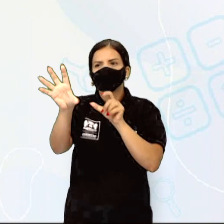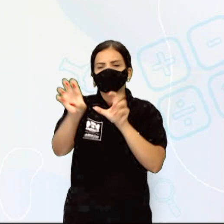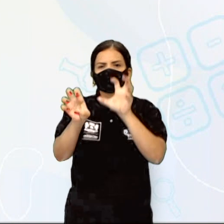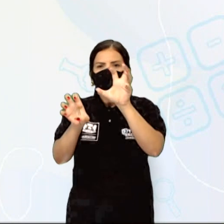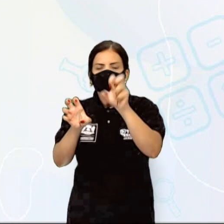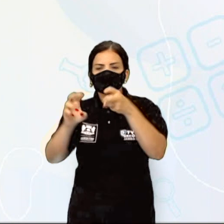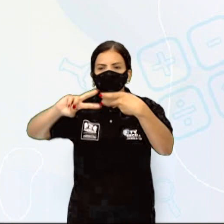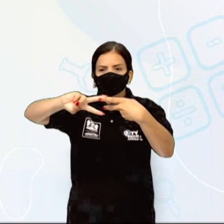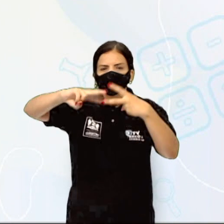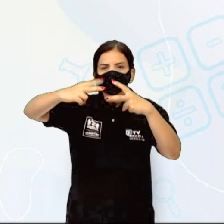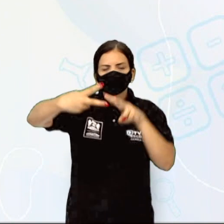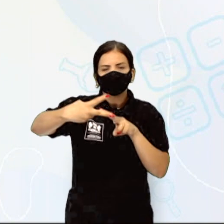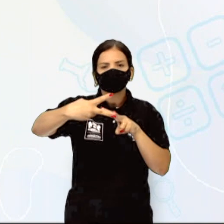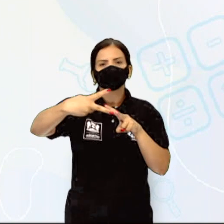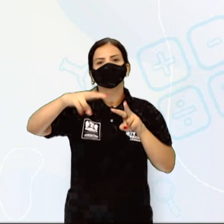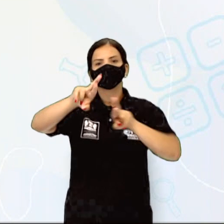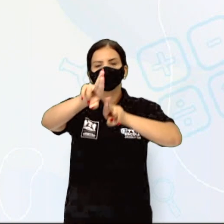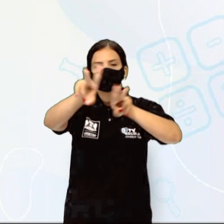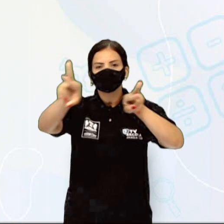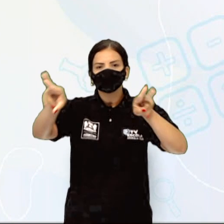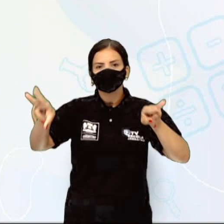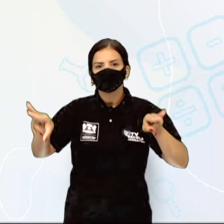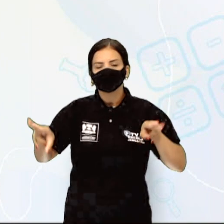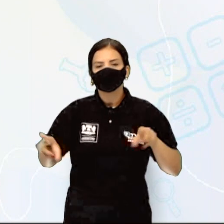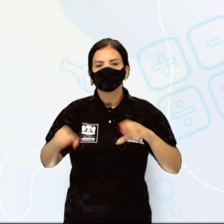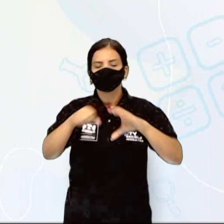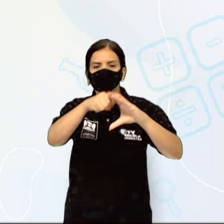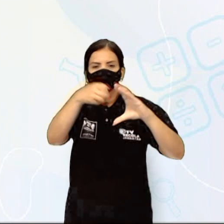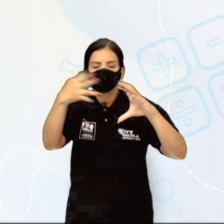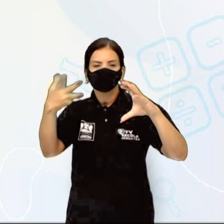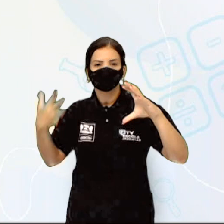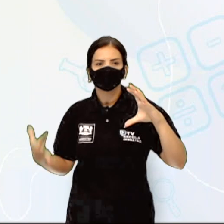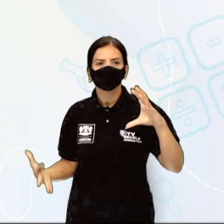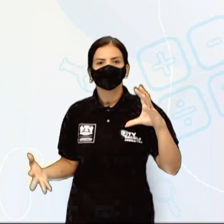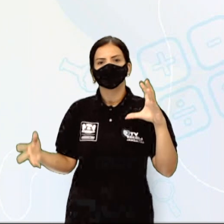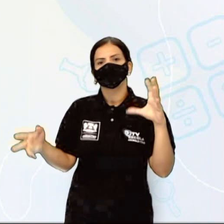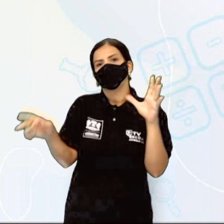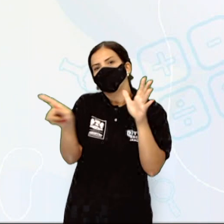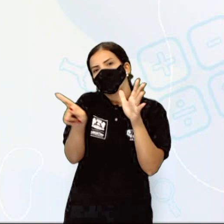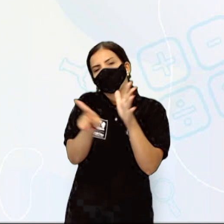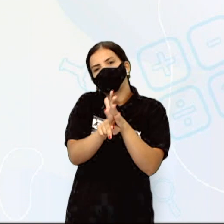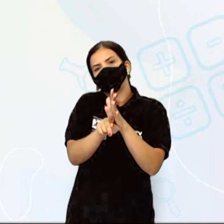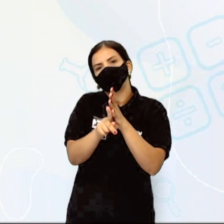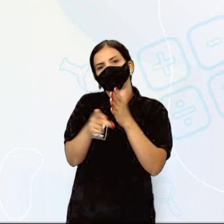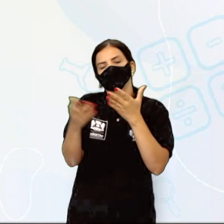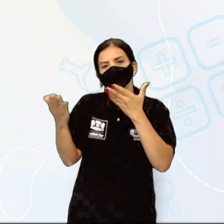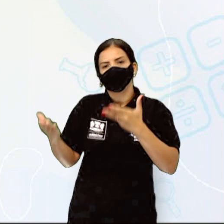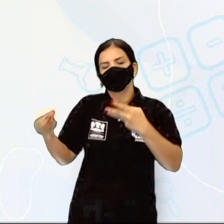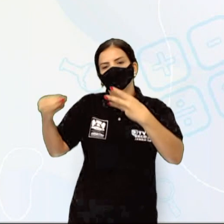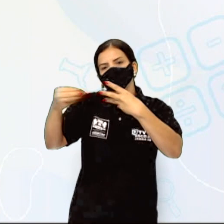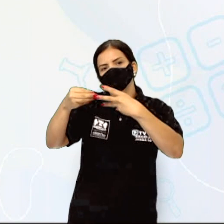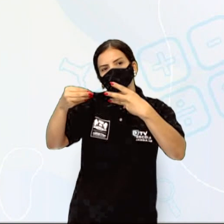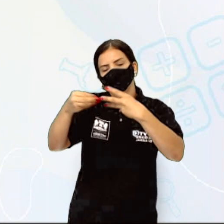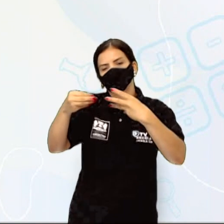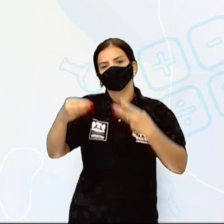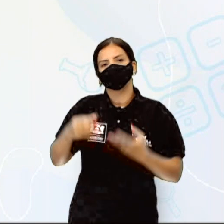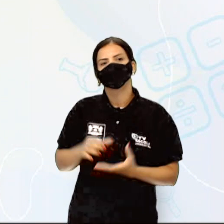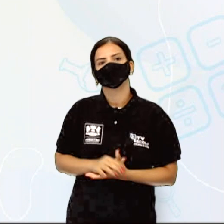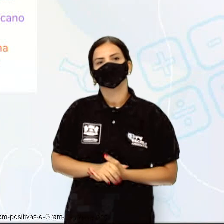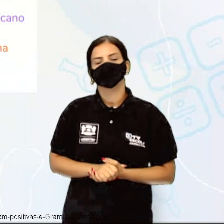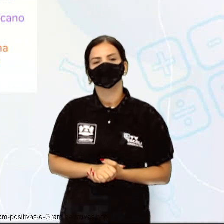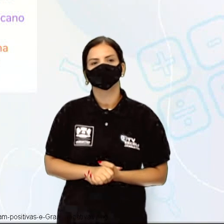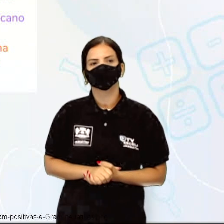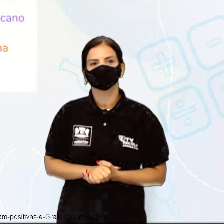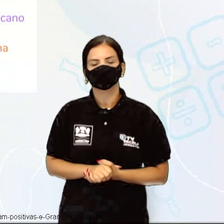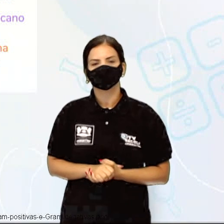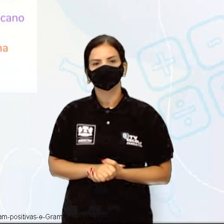de DNAs diferentes, que vão dar características e capacidades diferentes a essa célula procarionte.